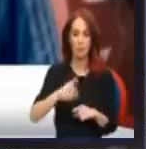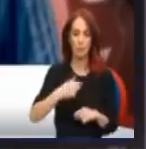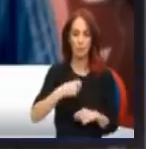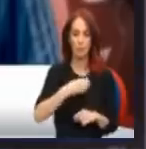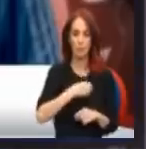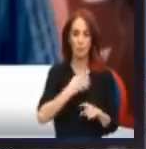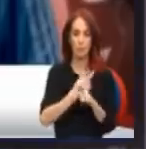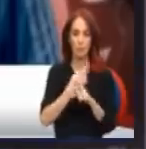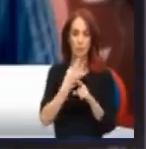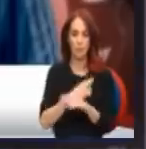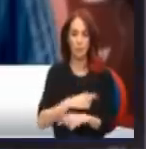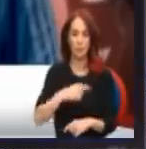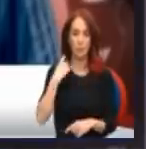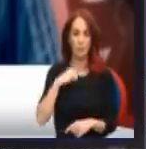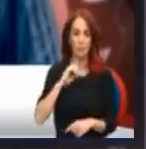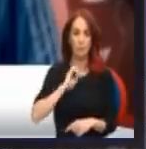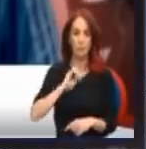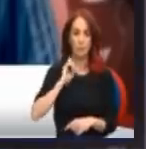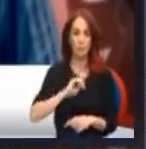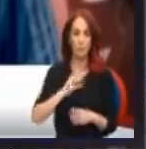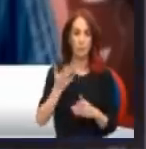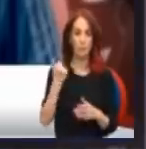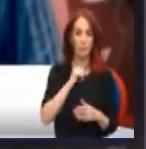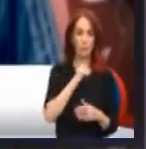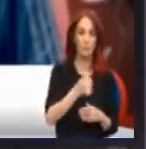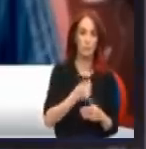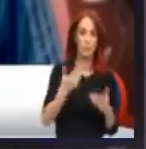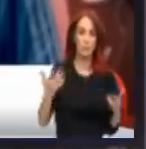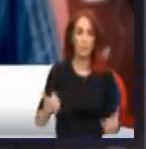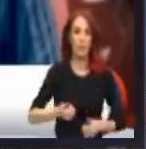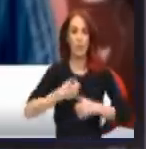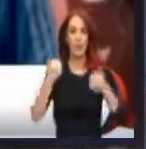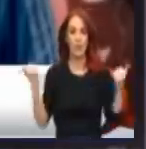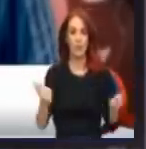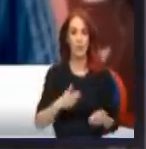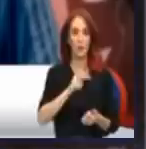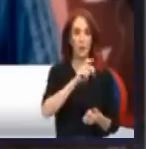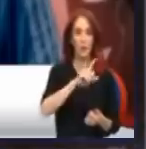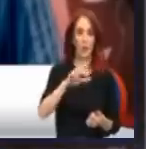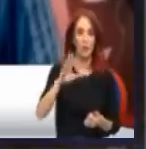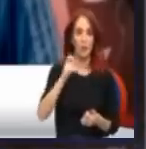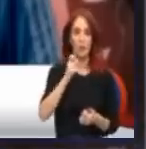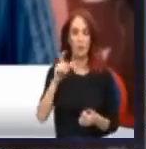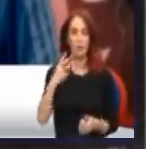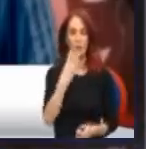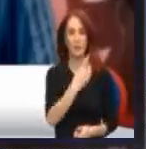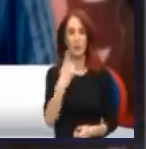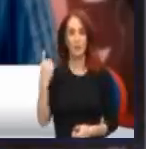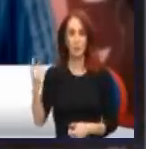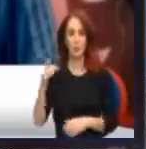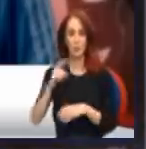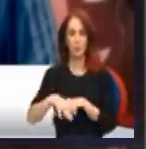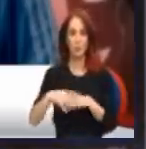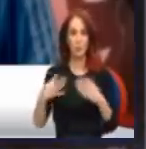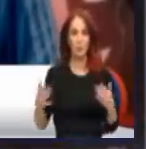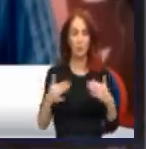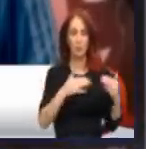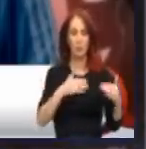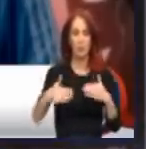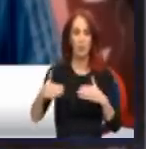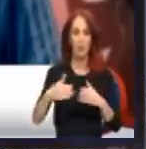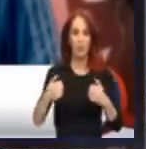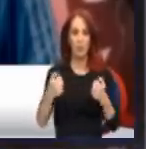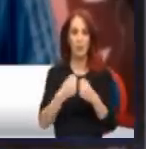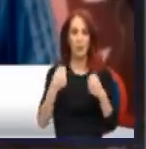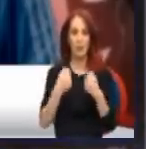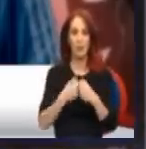Mundial de Clubes. O Flamengo, que esteve a perder, acaba de vencer o Hilal por 3-1. No derradeiro jogo vai